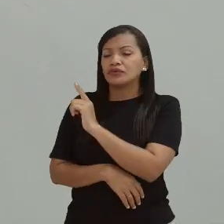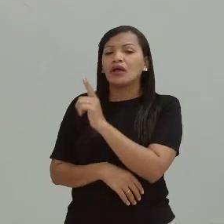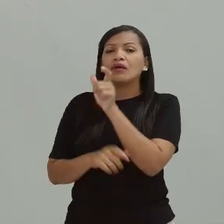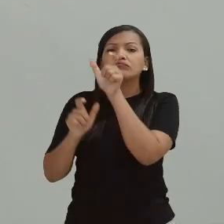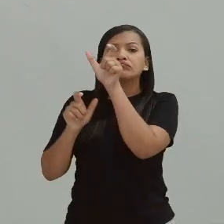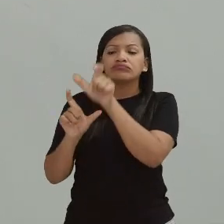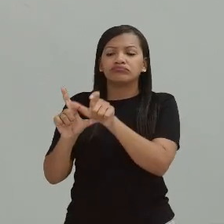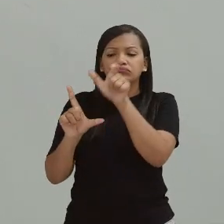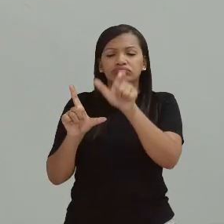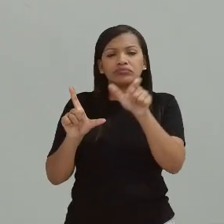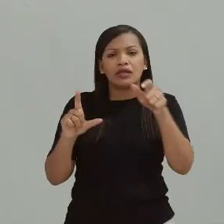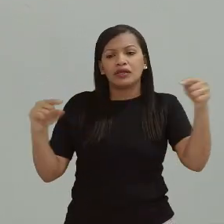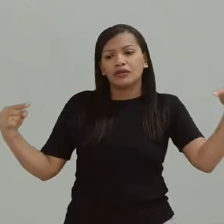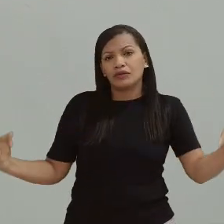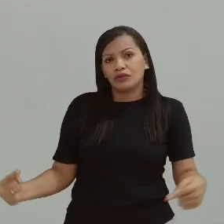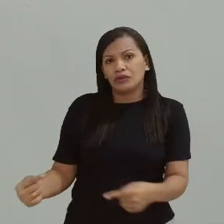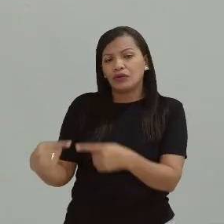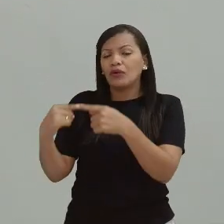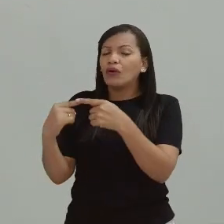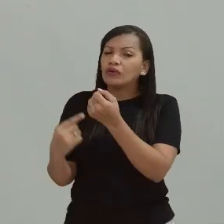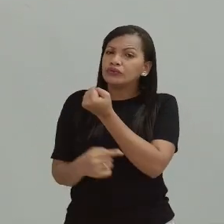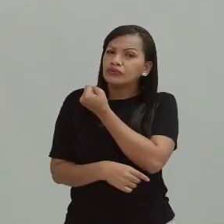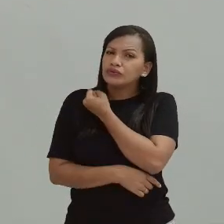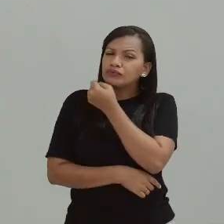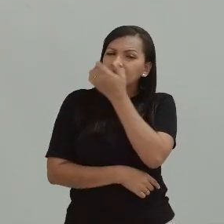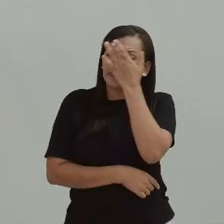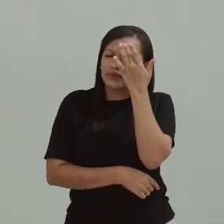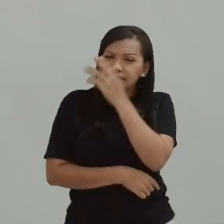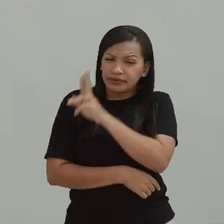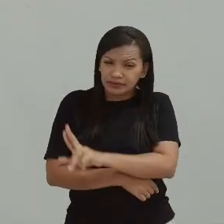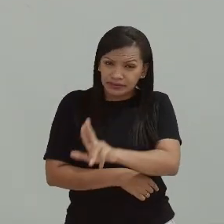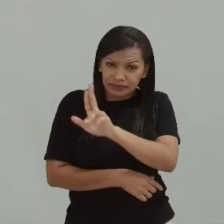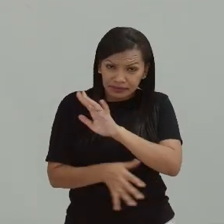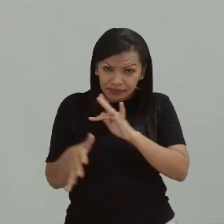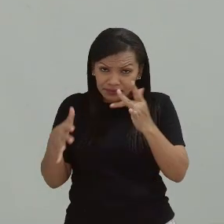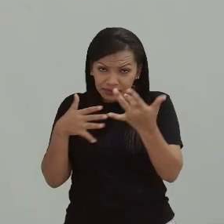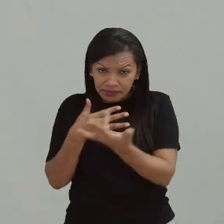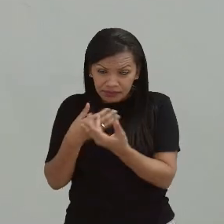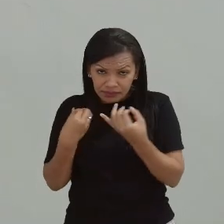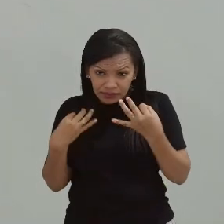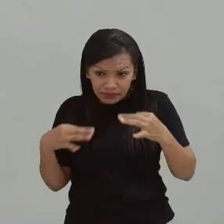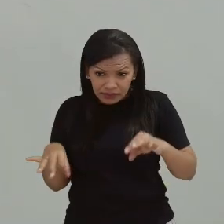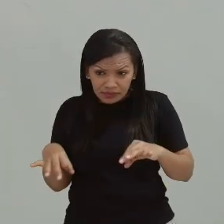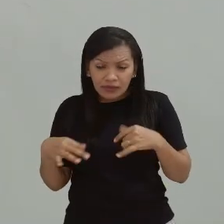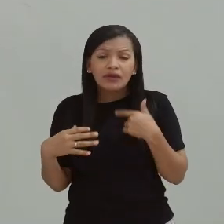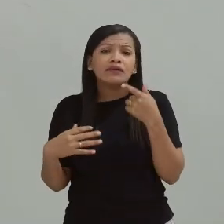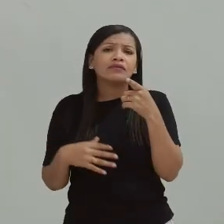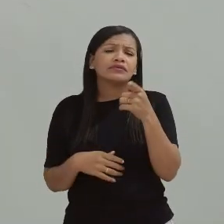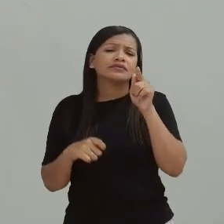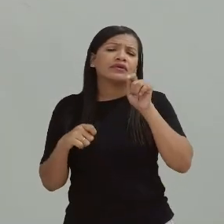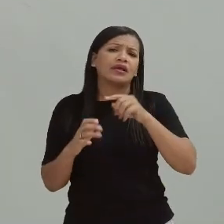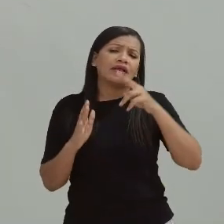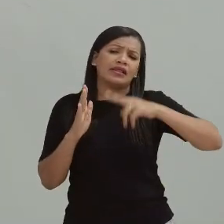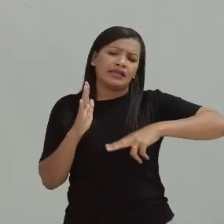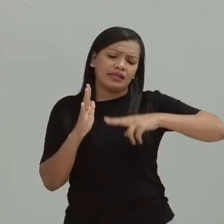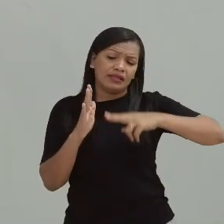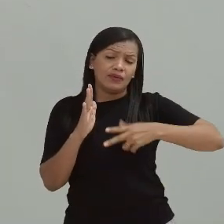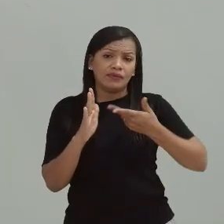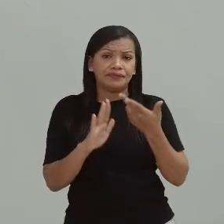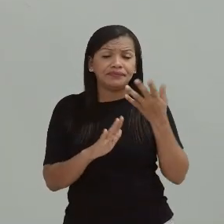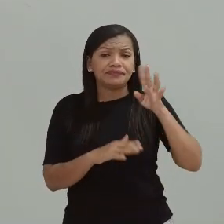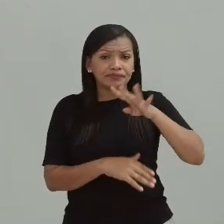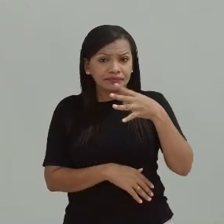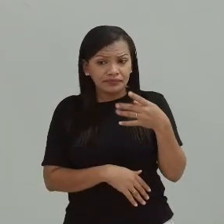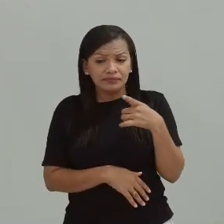os valores que se relacionavam ao número de usuários dessas redes sociais, tá certo? Então, quando você for ler uma tabela,